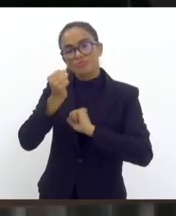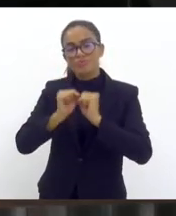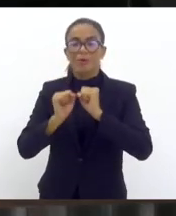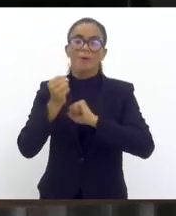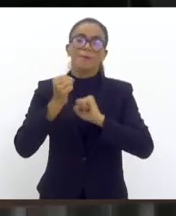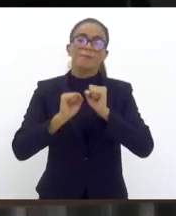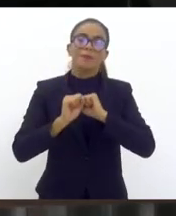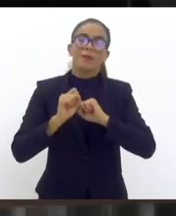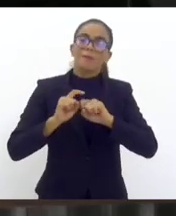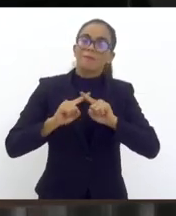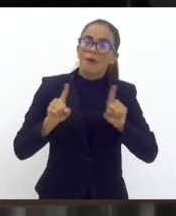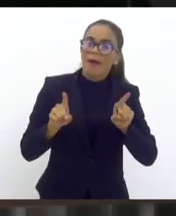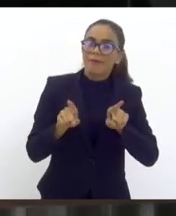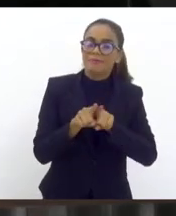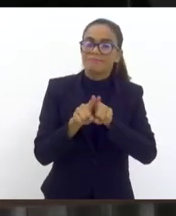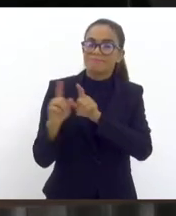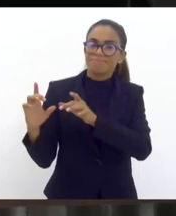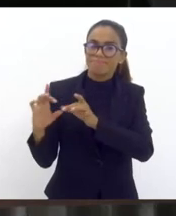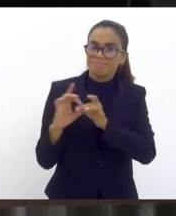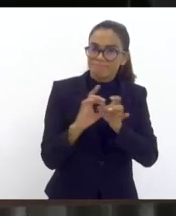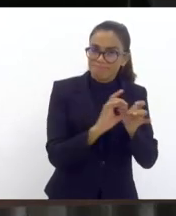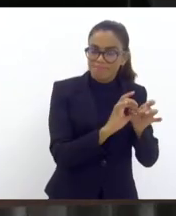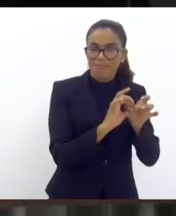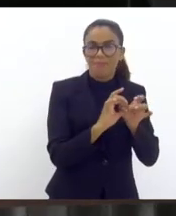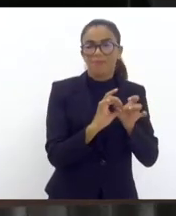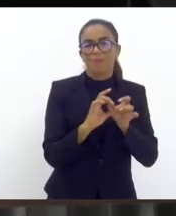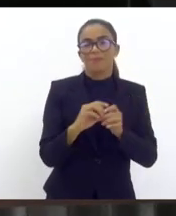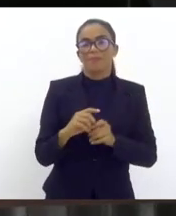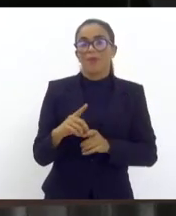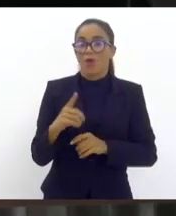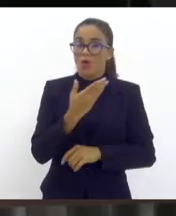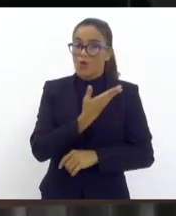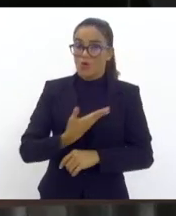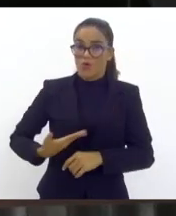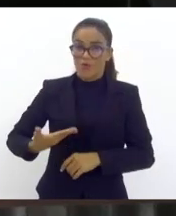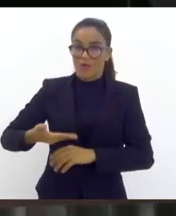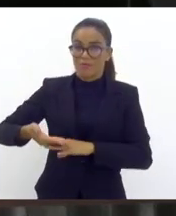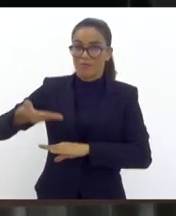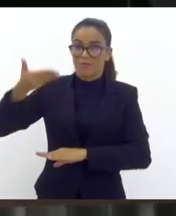porém conforme feito pelo governo anterior